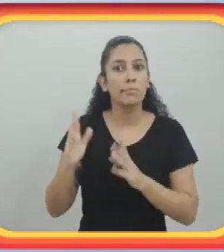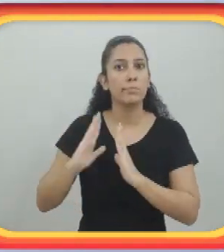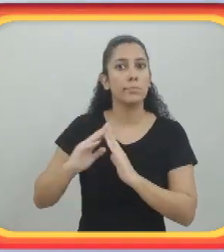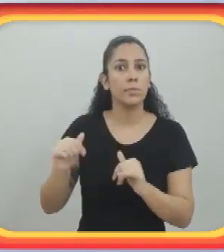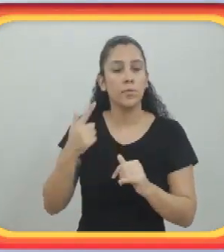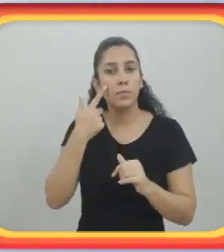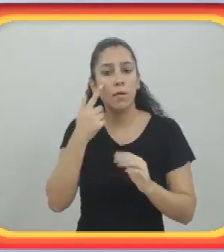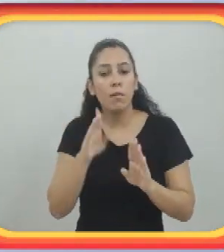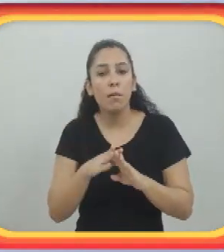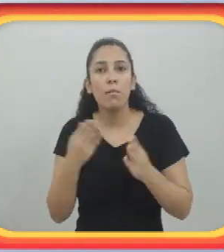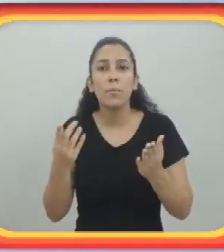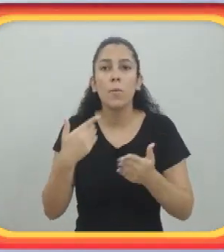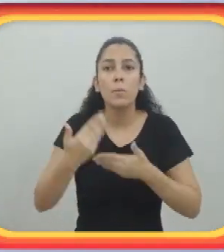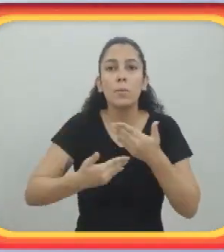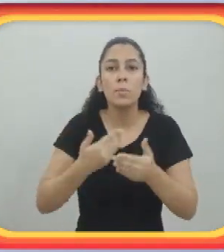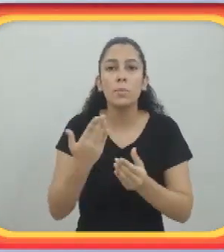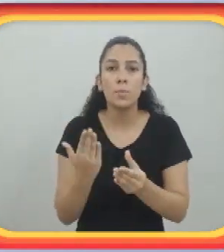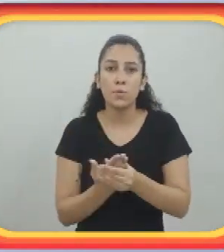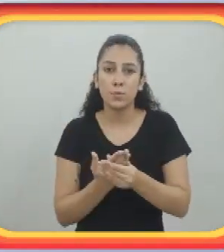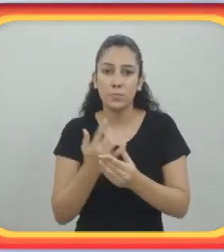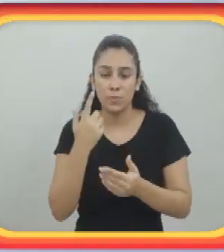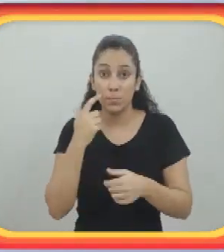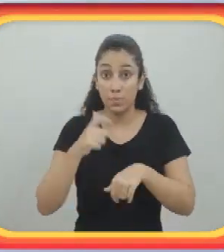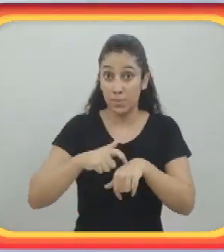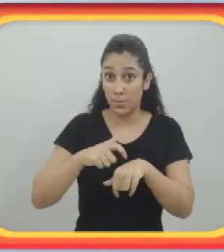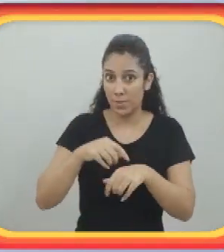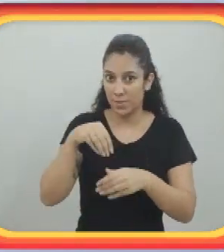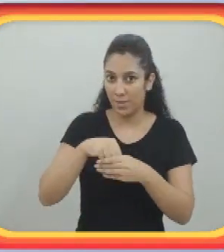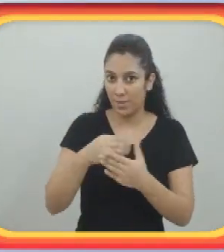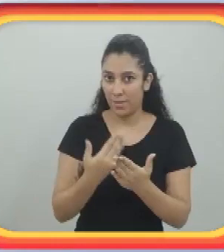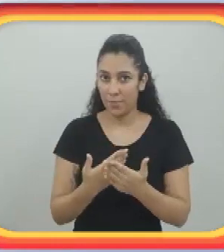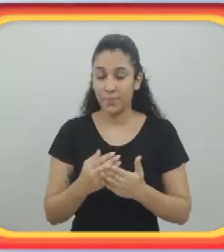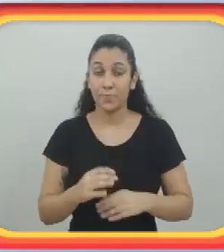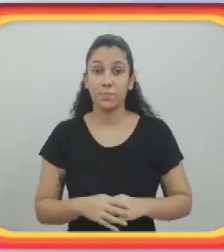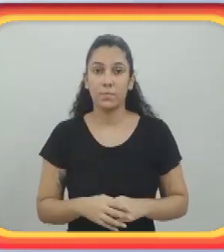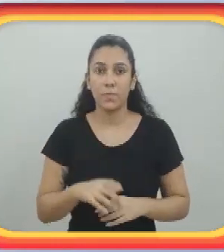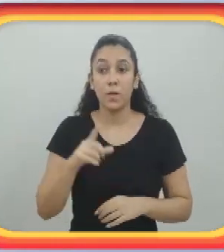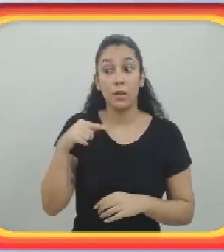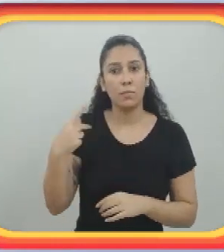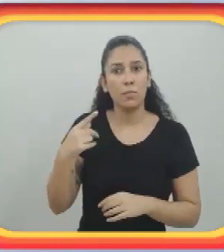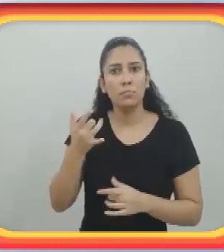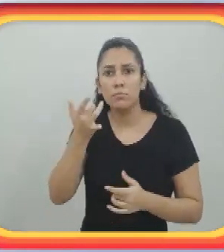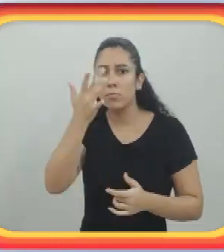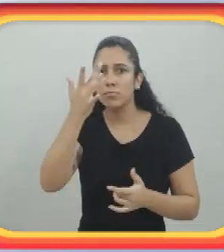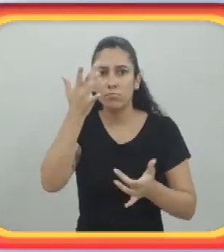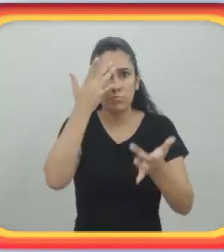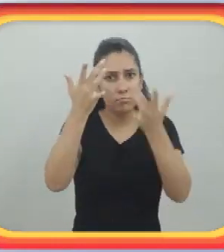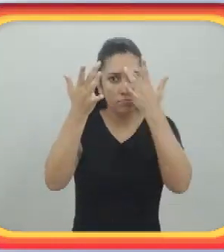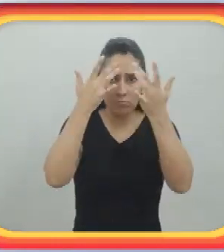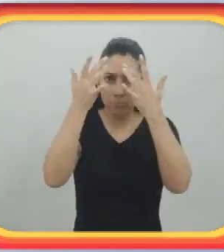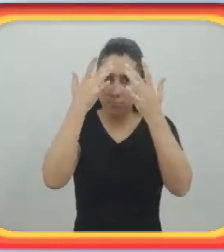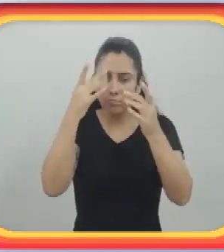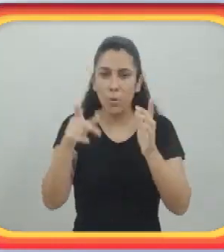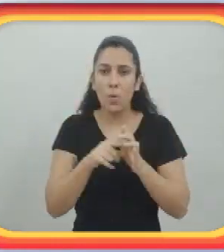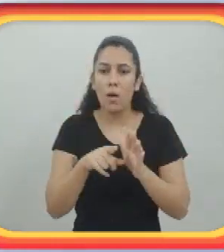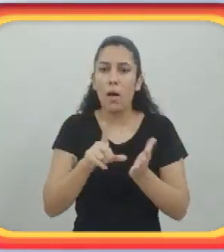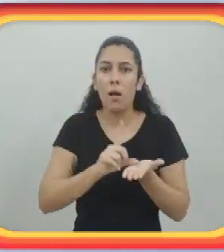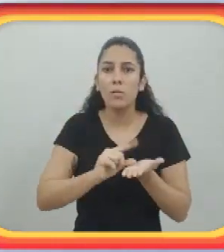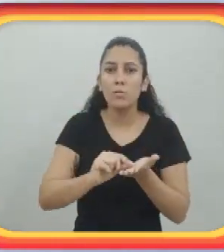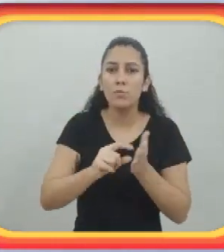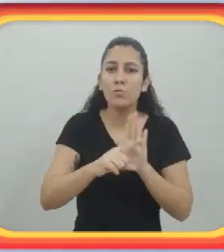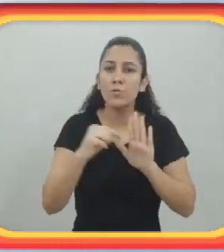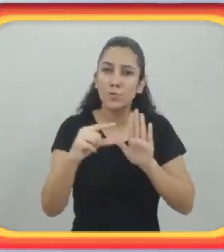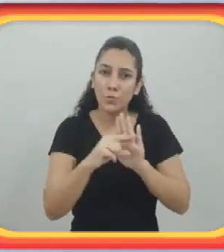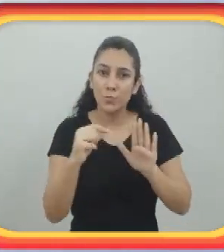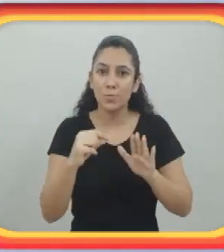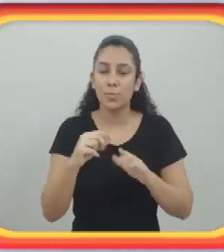Direito Penal, ele perguntou se eu ensinava o Lucas a manusear o código, porque na hora que ele pedia para a gente